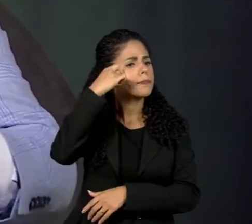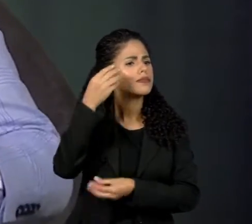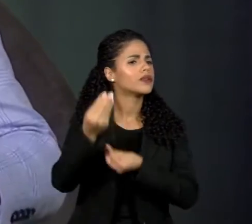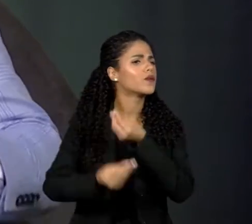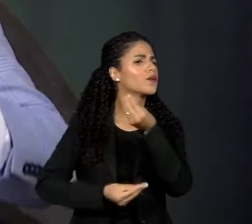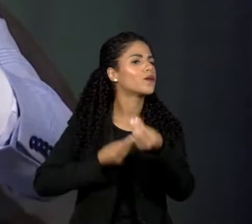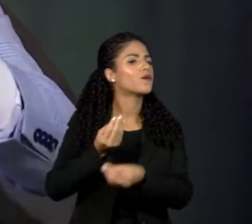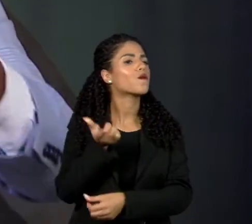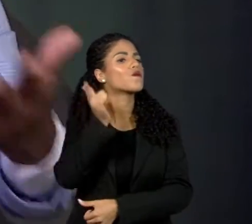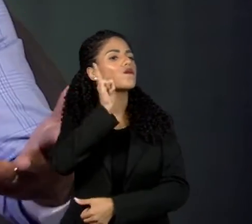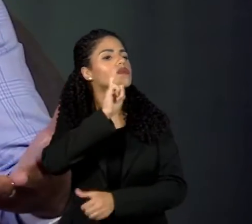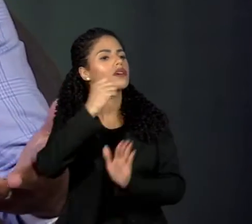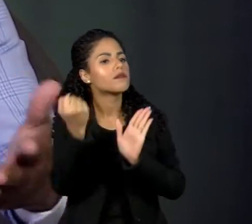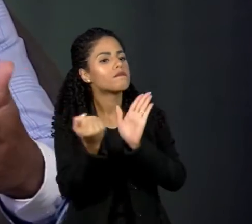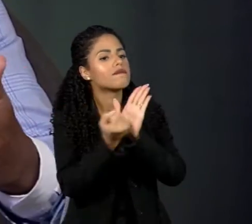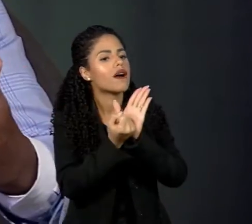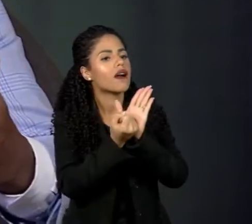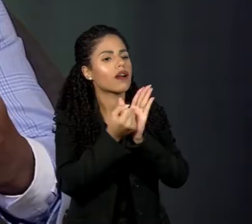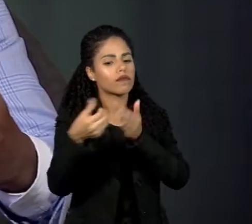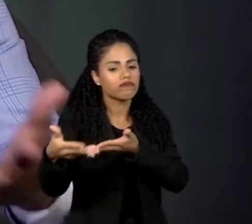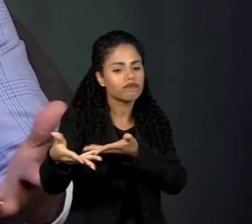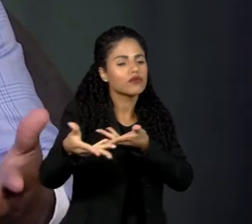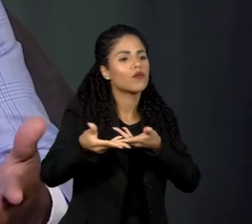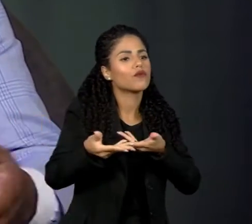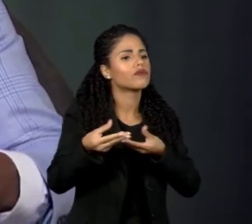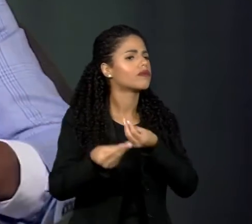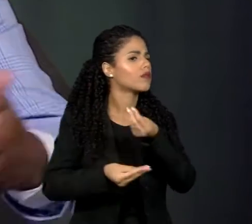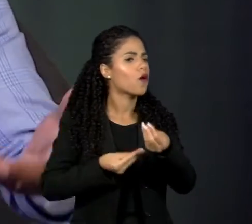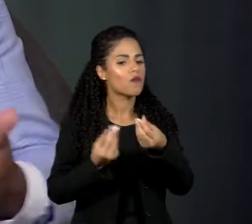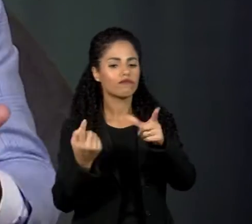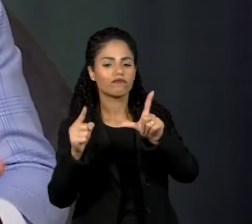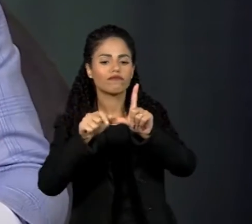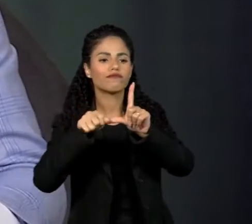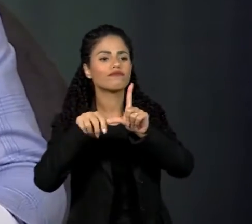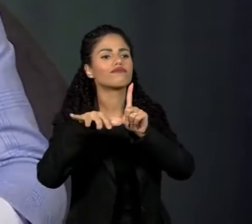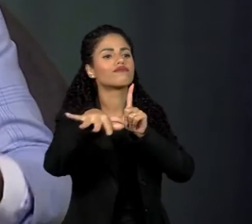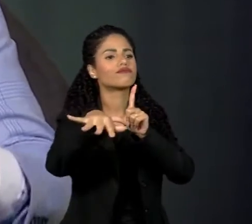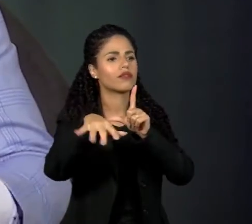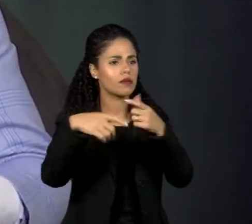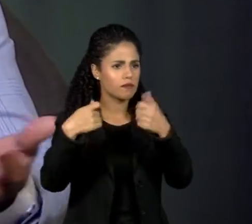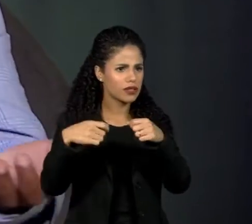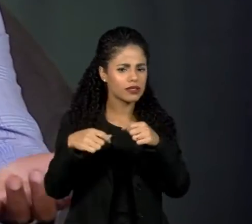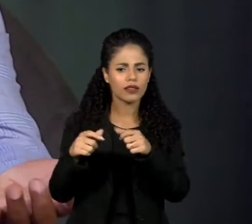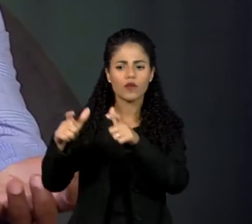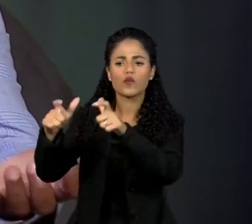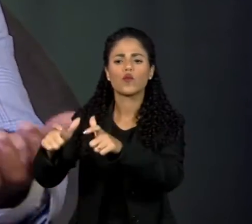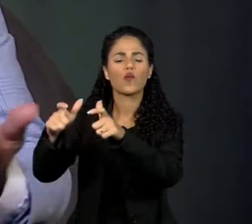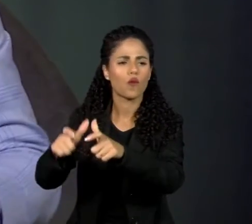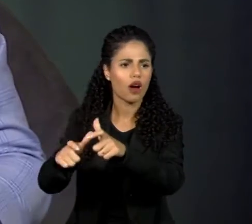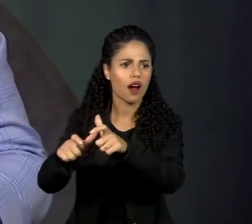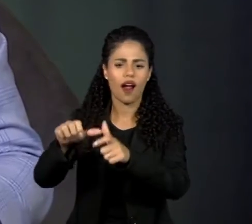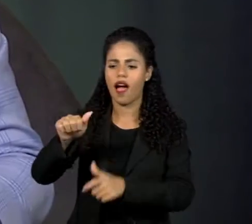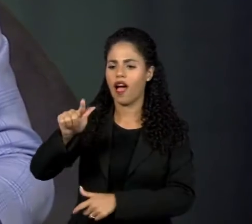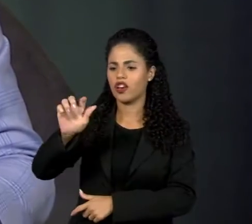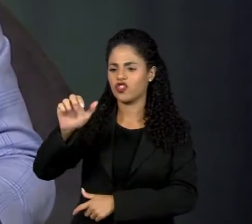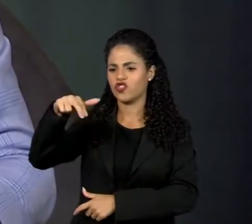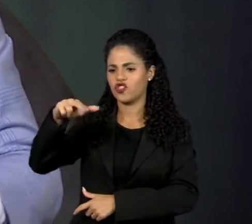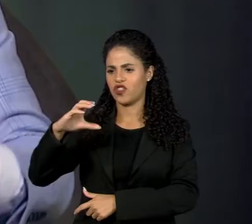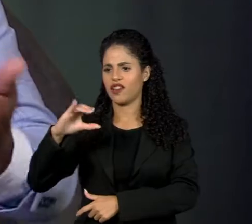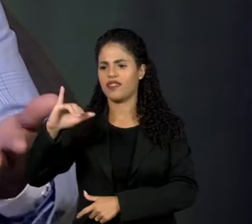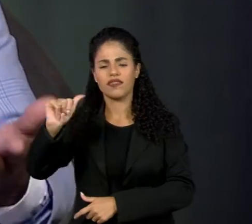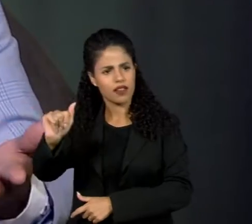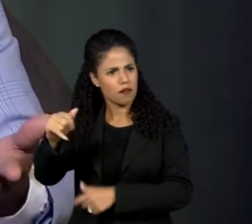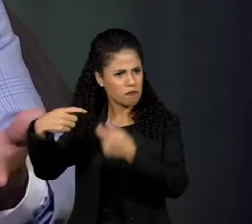nessa marca, para chegar como um bom influenciador, precisa estar numa agência. As agências estão recebendo os negros,